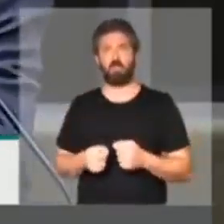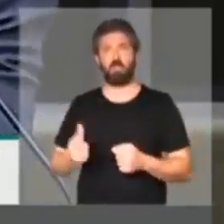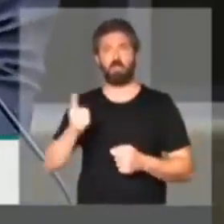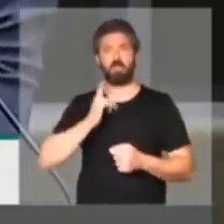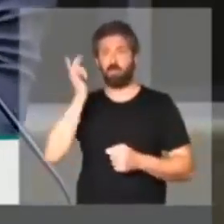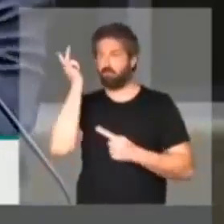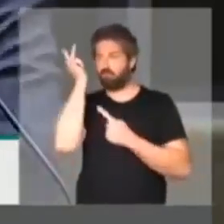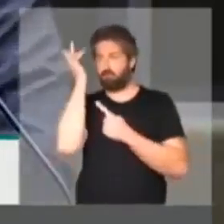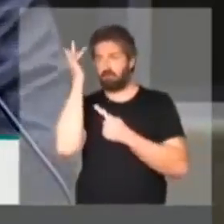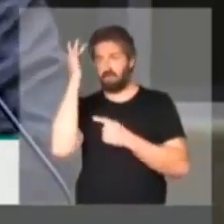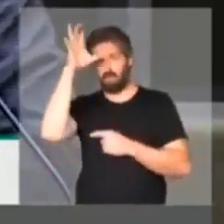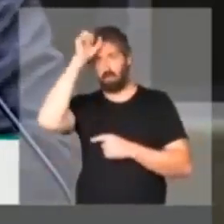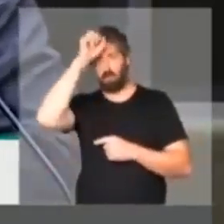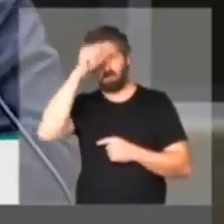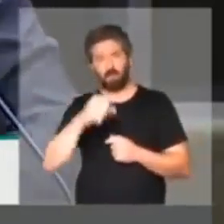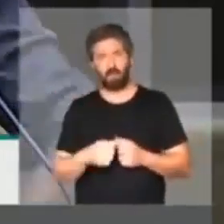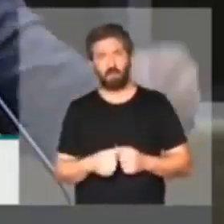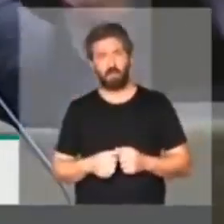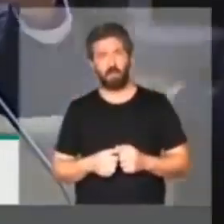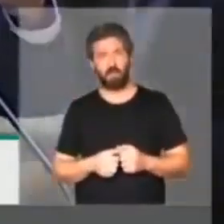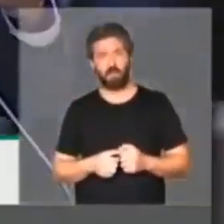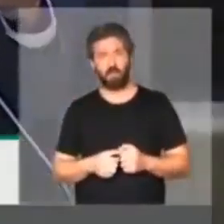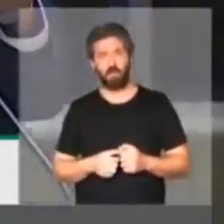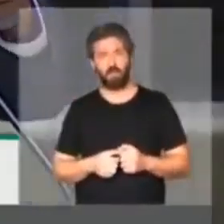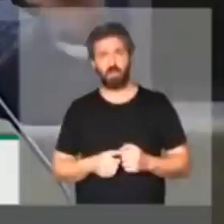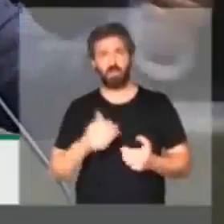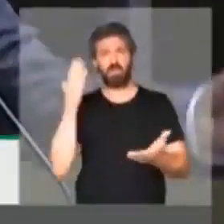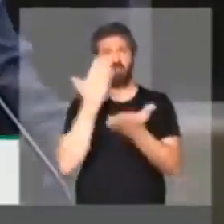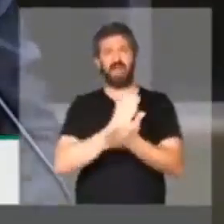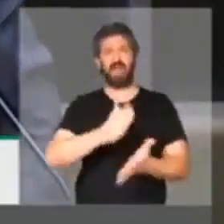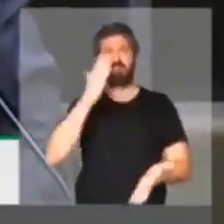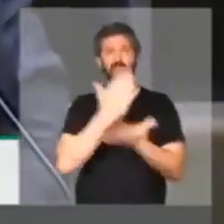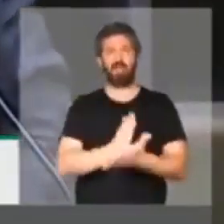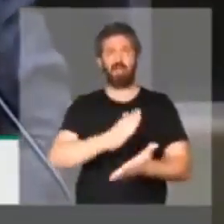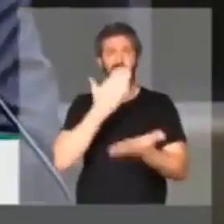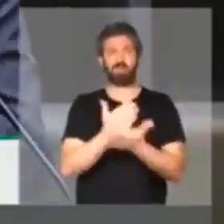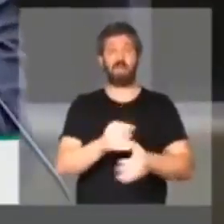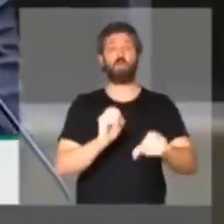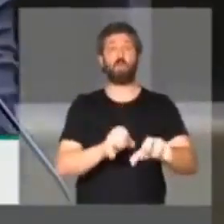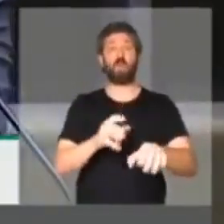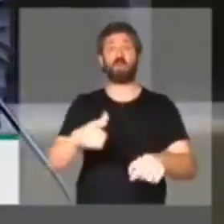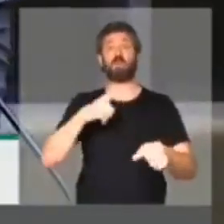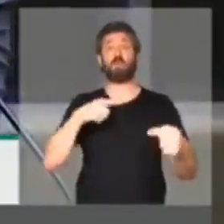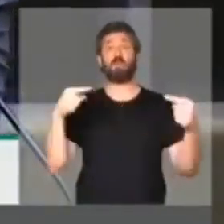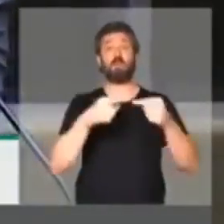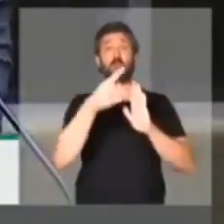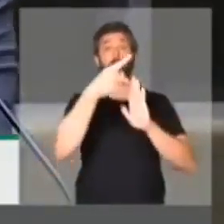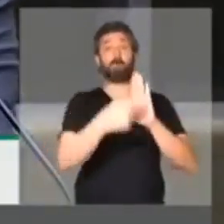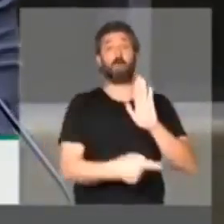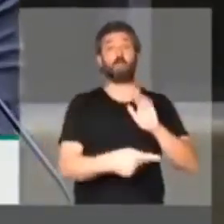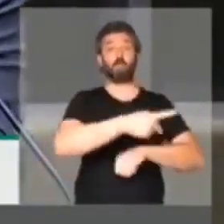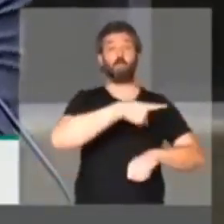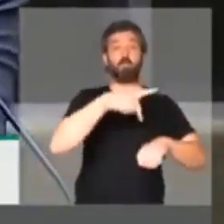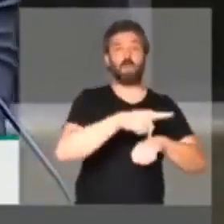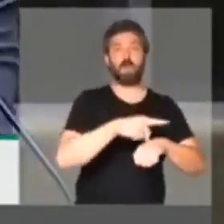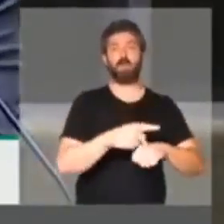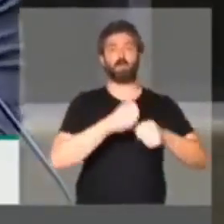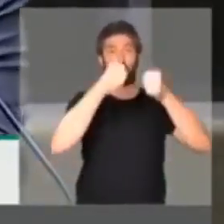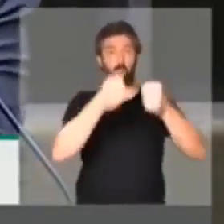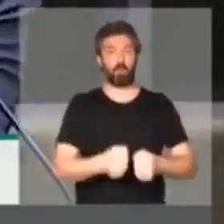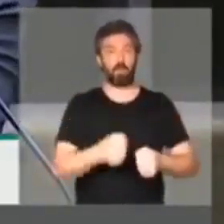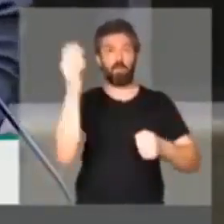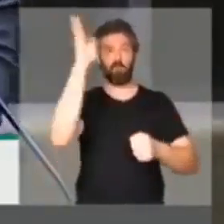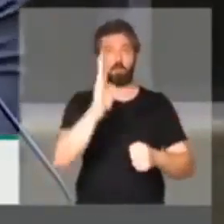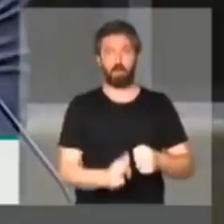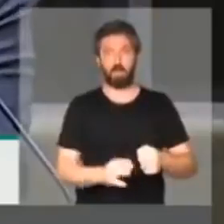mais facilidade de aprender. Isso não tem nada a ver com educação. Isso tem que ver com um projeto de nação, de